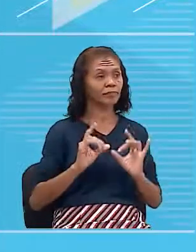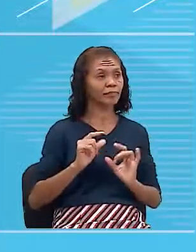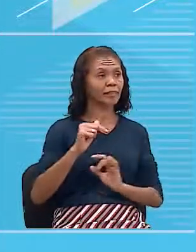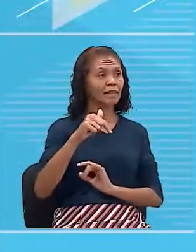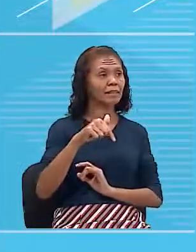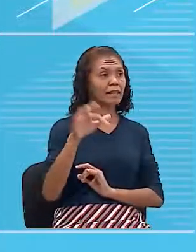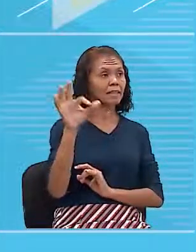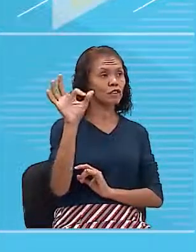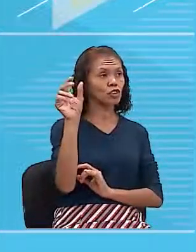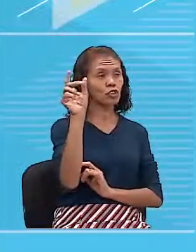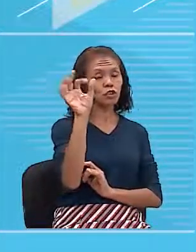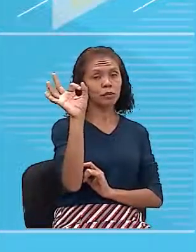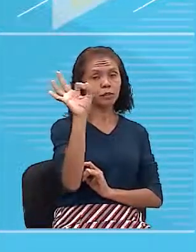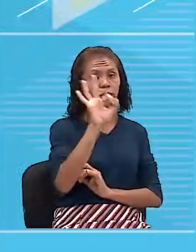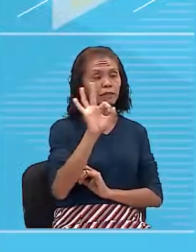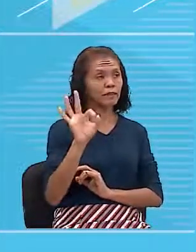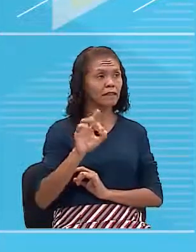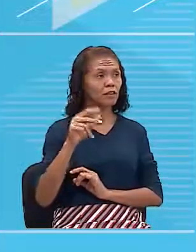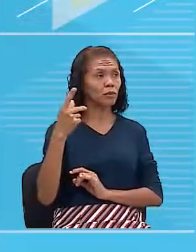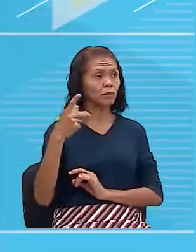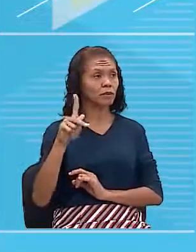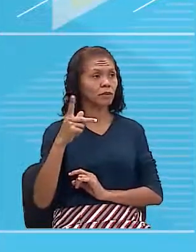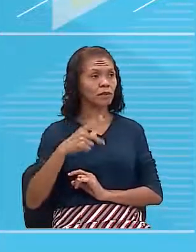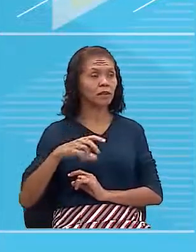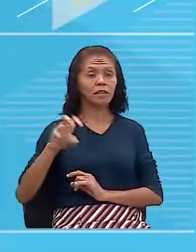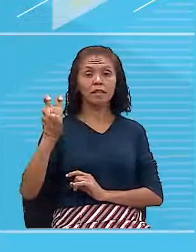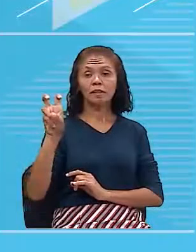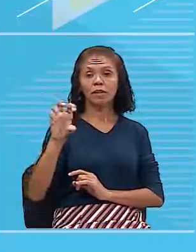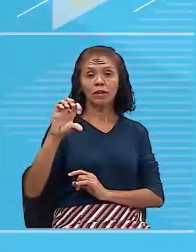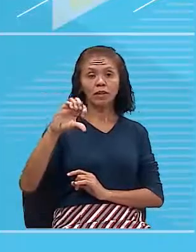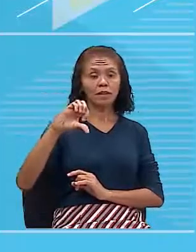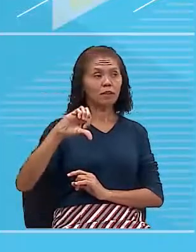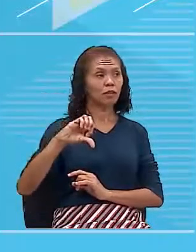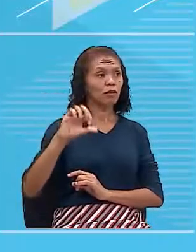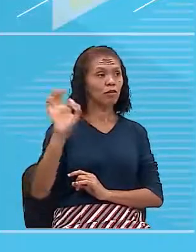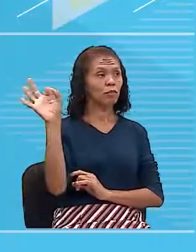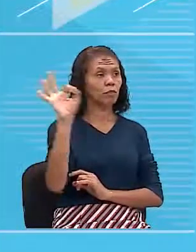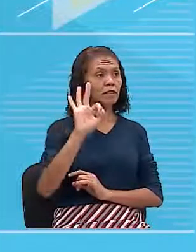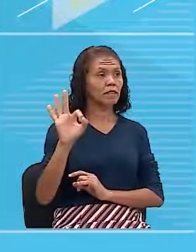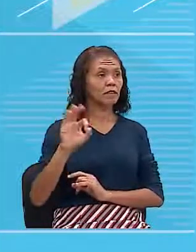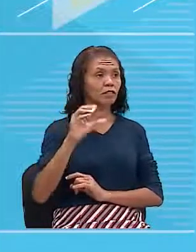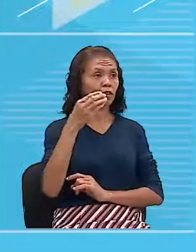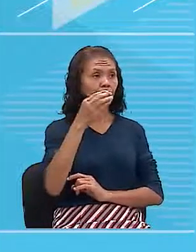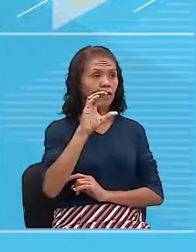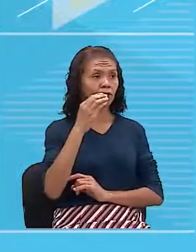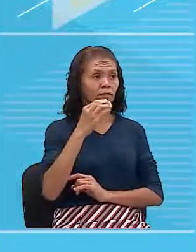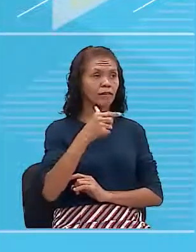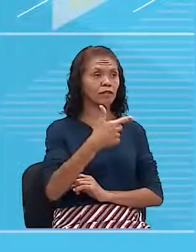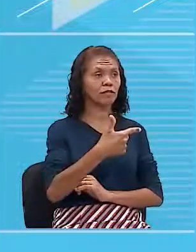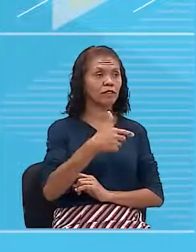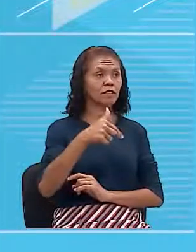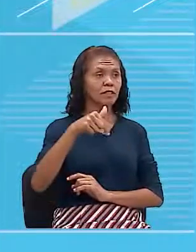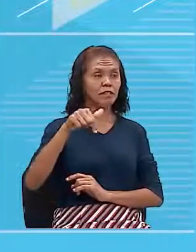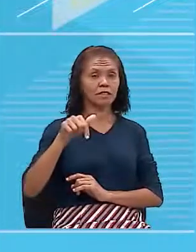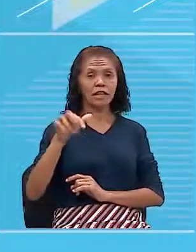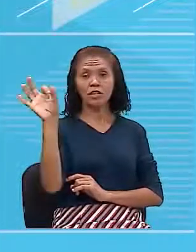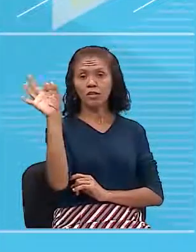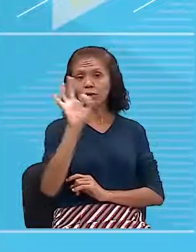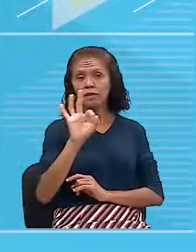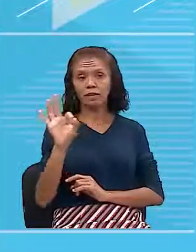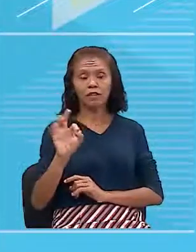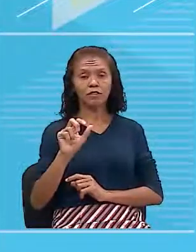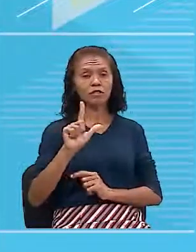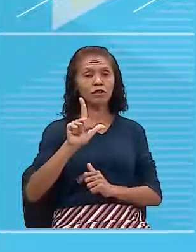59 por cento de carboidrato 27 por cento de lipídios